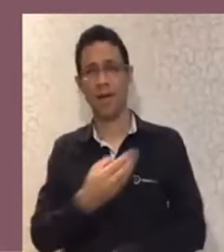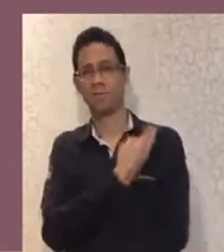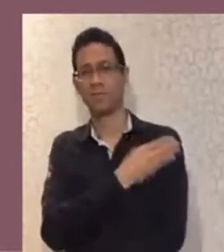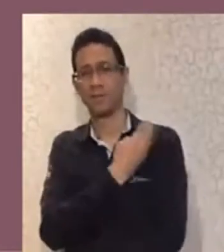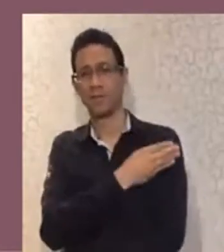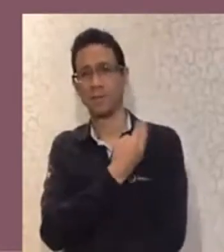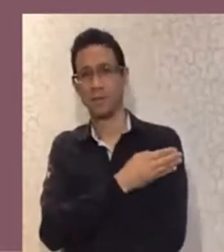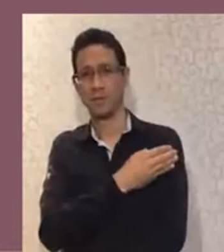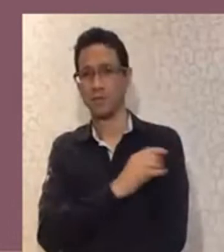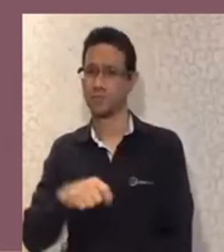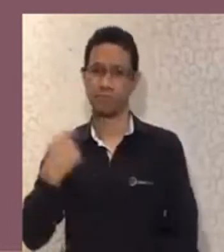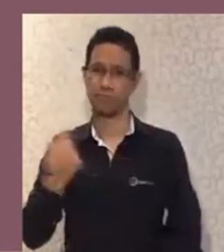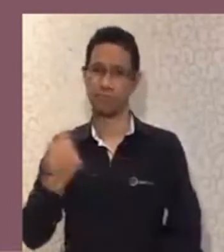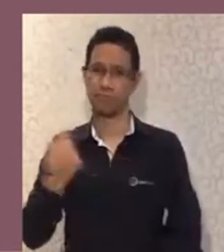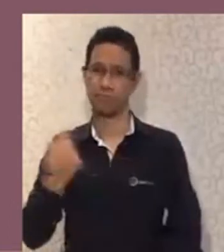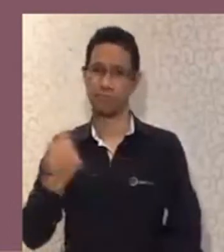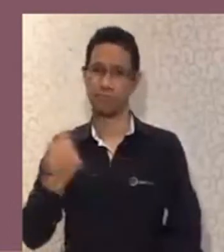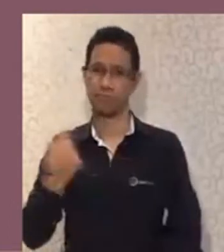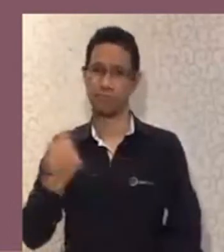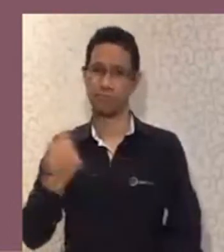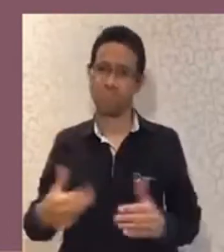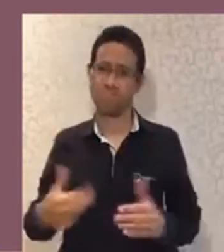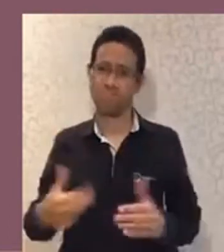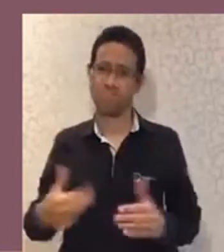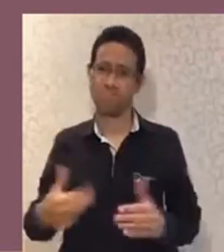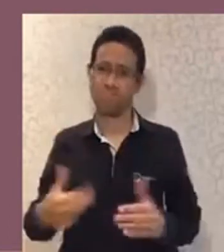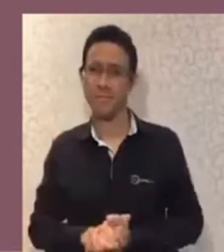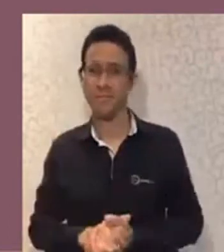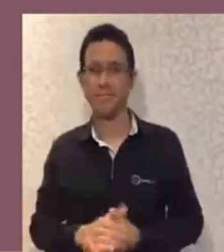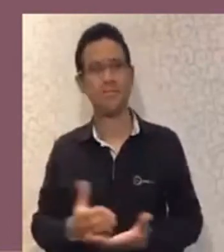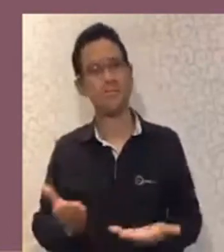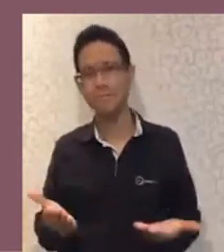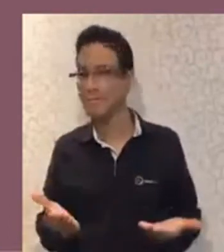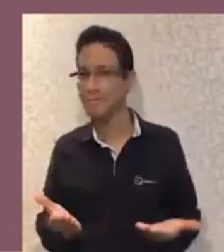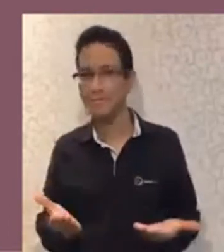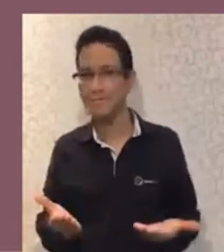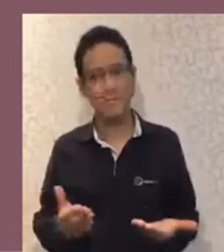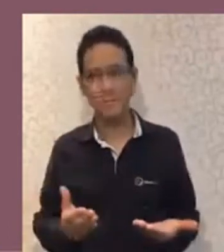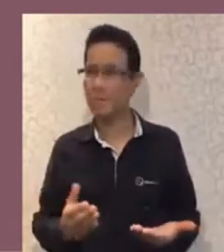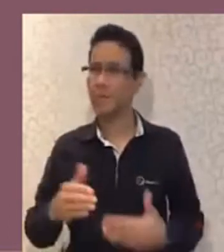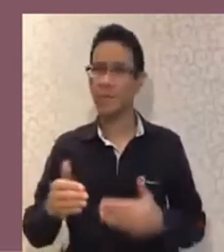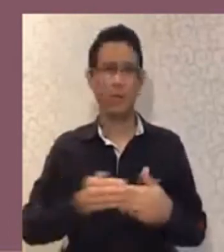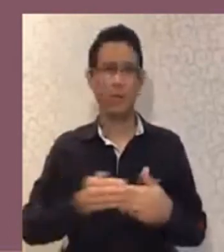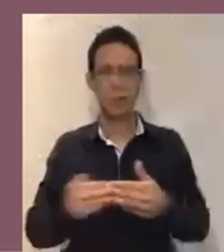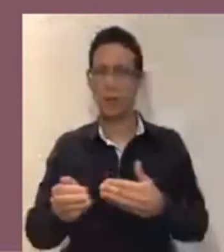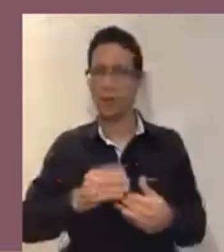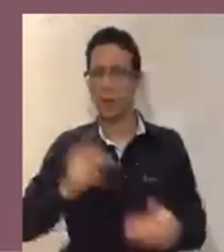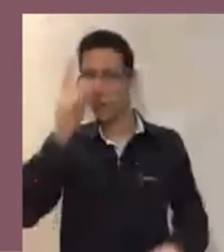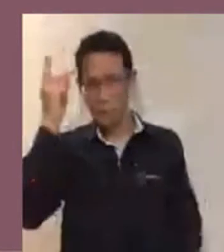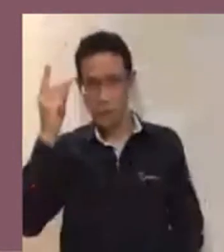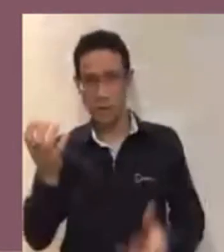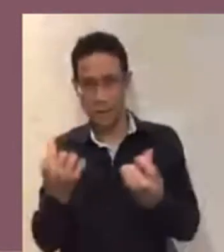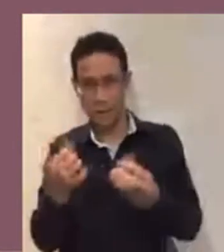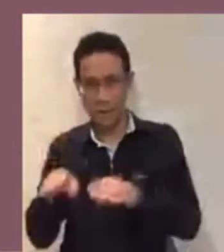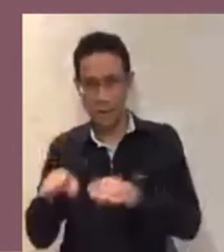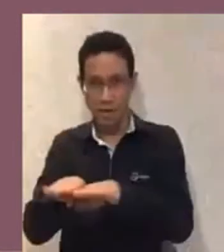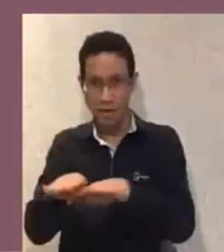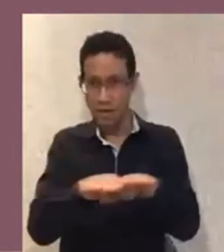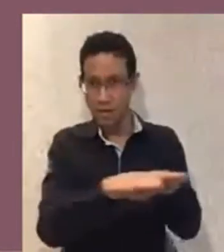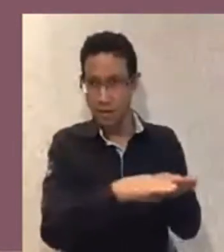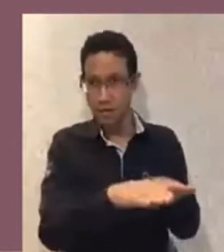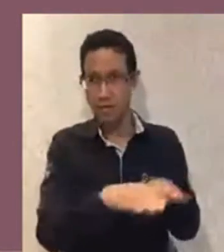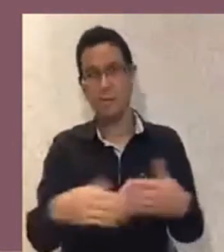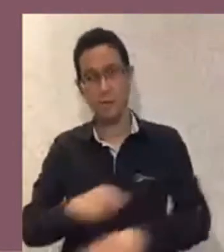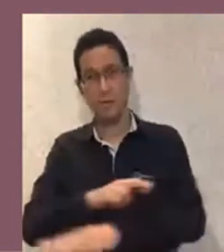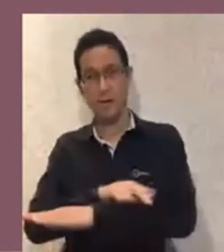racista, né? Na verdade, né, qualquer pessoa que luta por igualdade tem que entender que a raça é uma categoria central na desigualdade